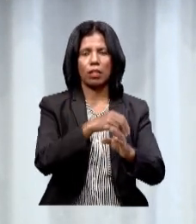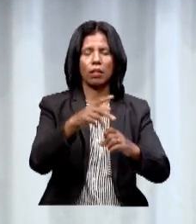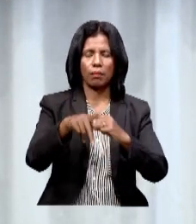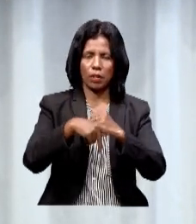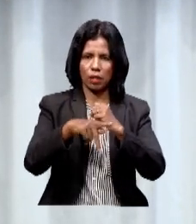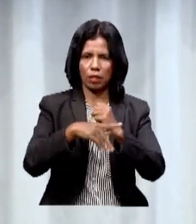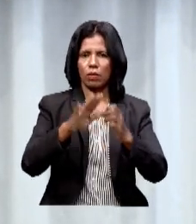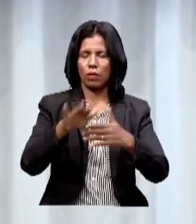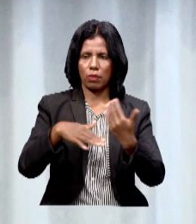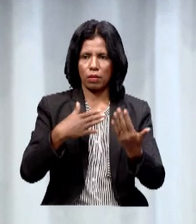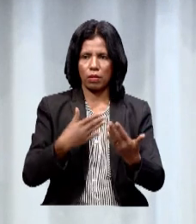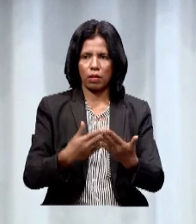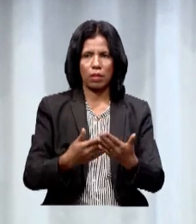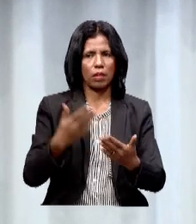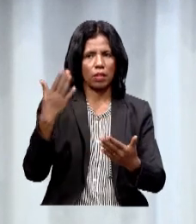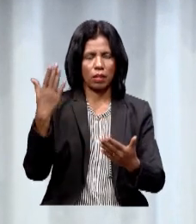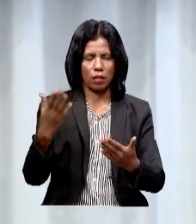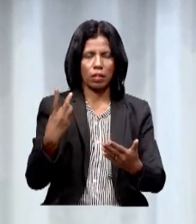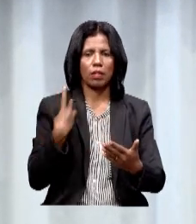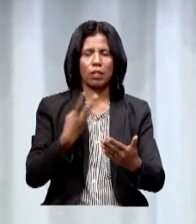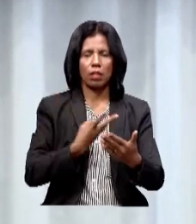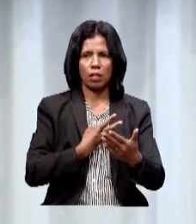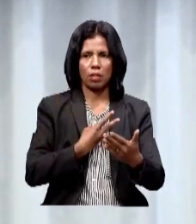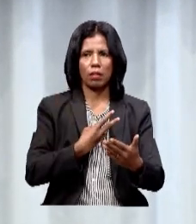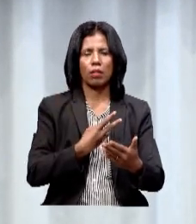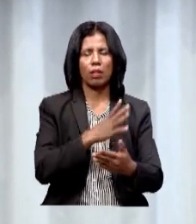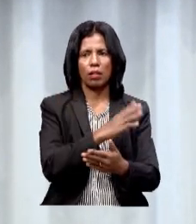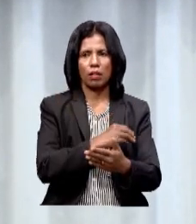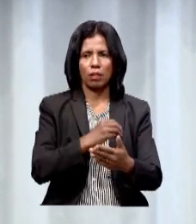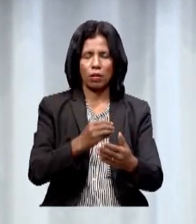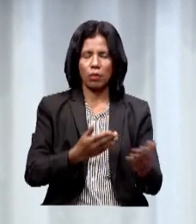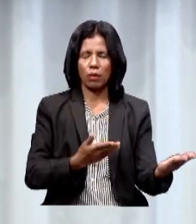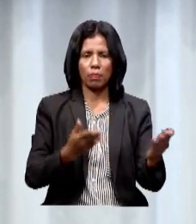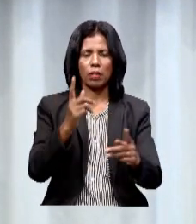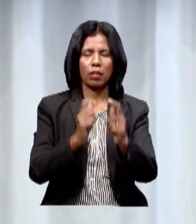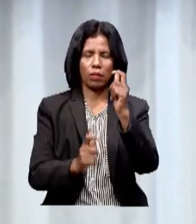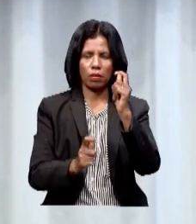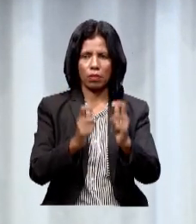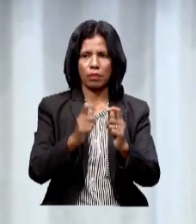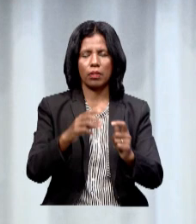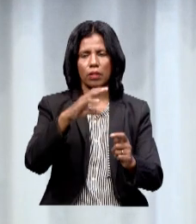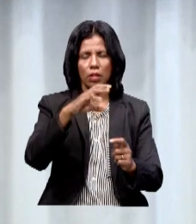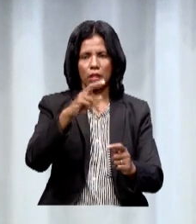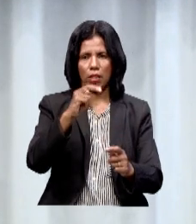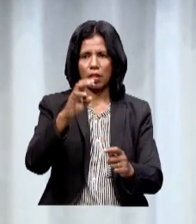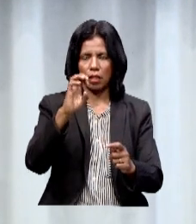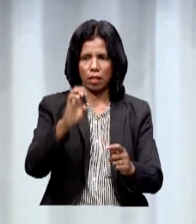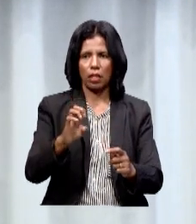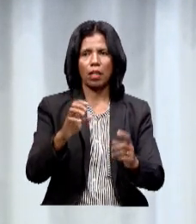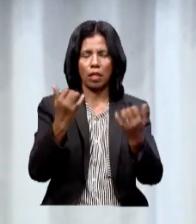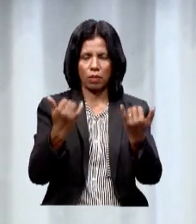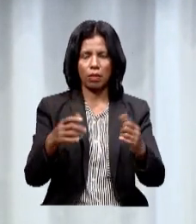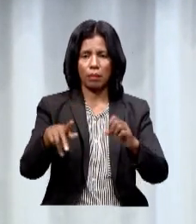Cidadania e para todo o tribunal de recurso. Da maneira que a CNE agora não registra os